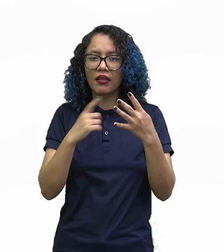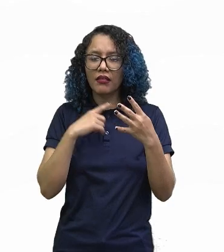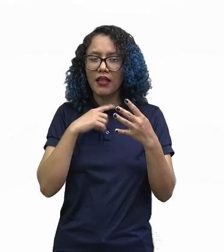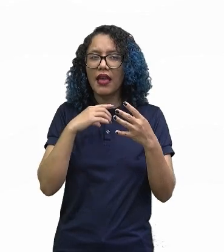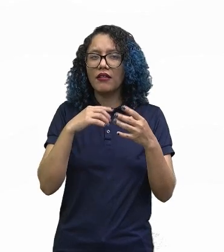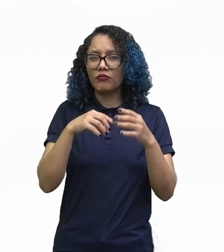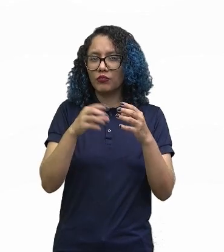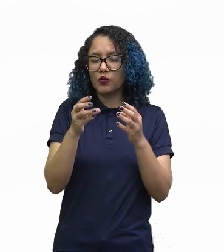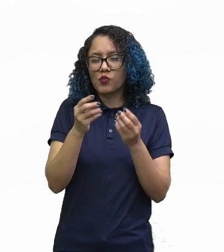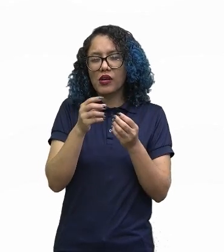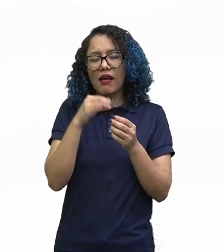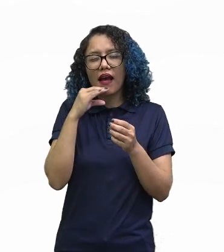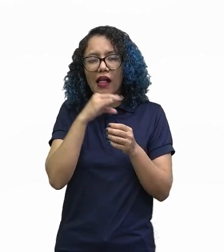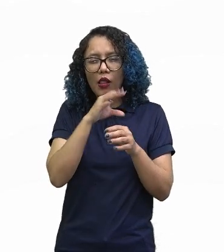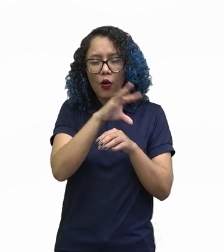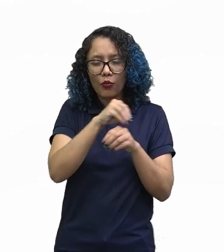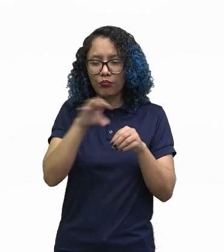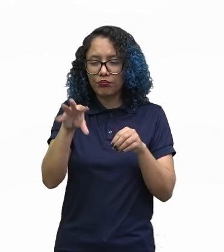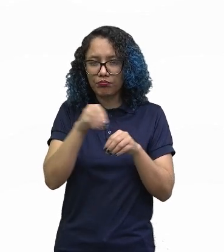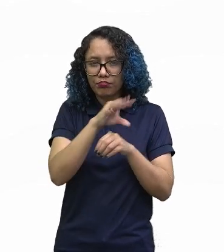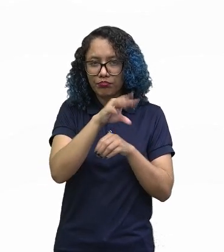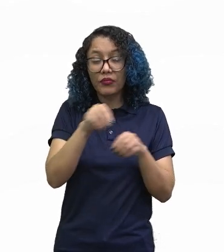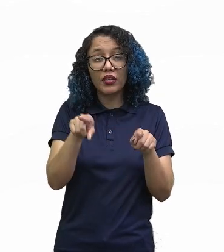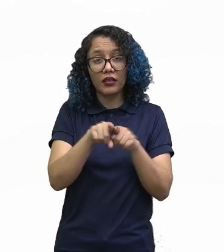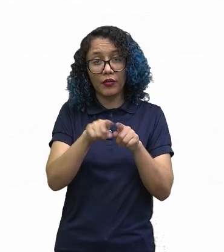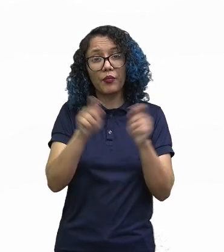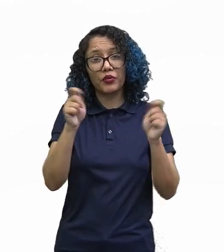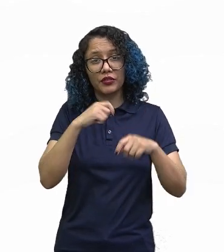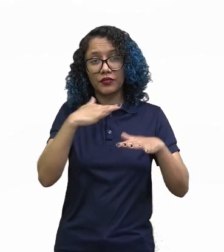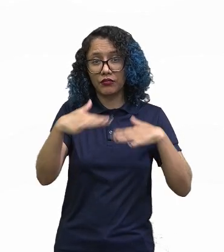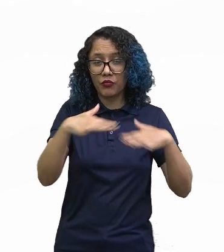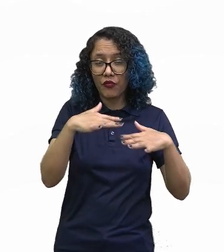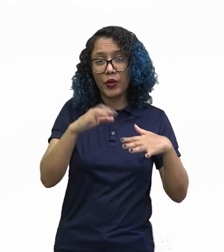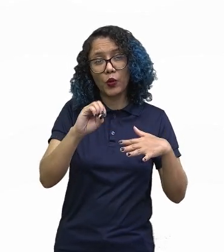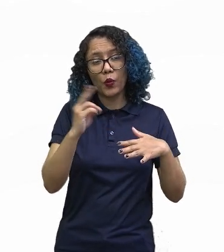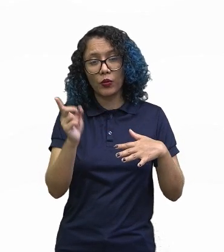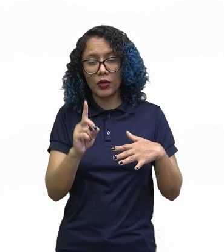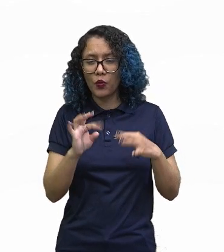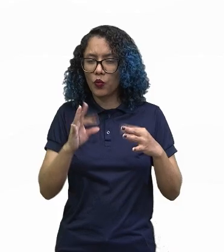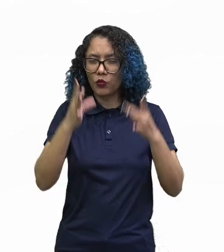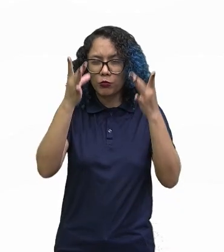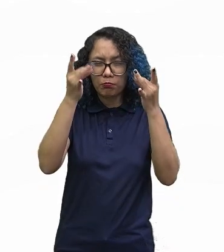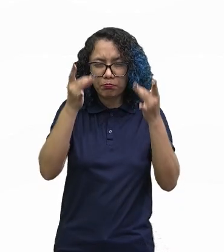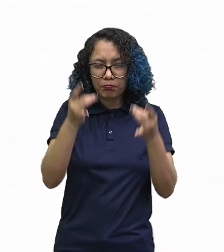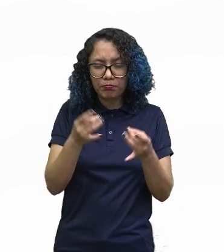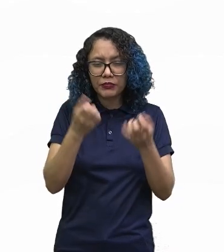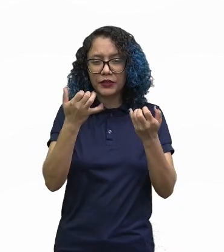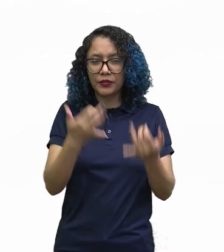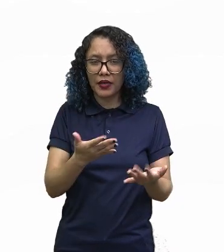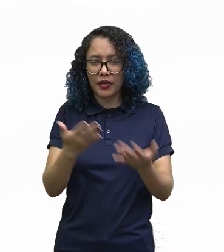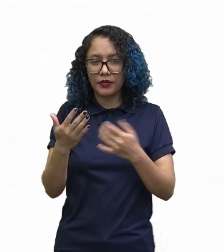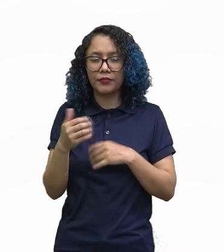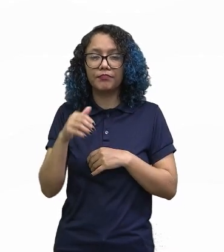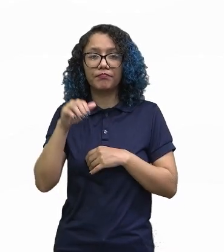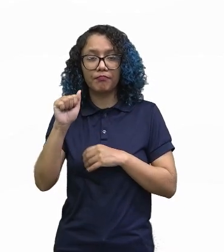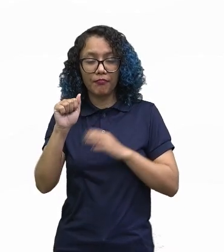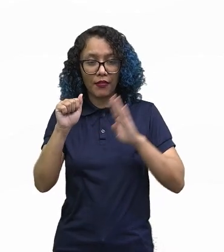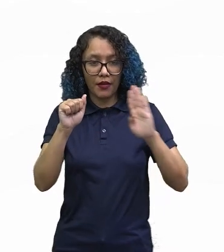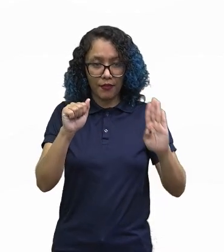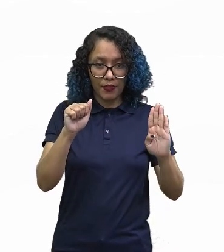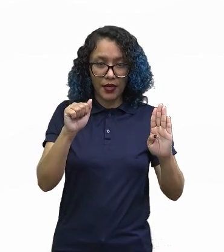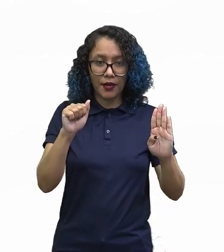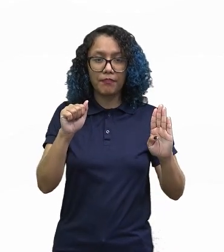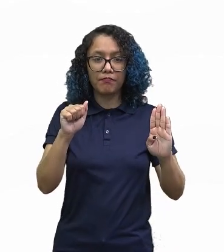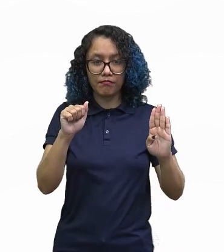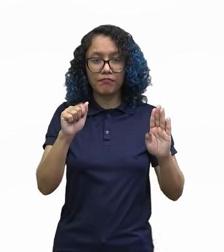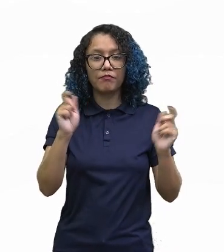meio, né? E produz ou não produz trabalho. Está tudo bem definido aí. De A para B, tem